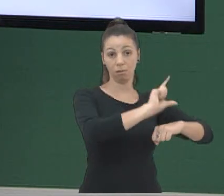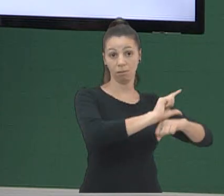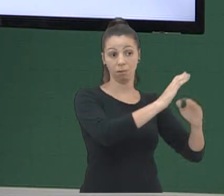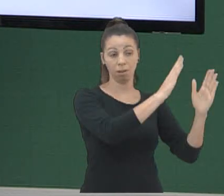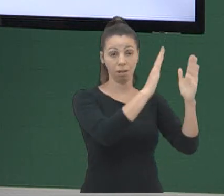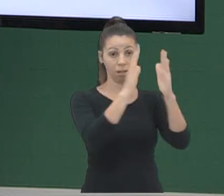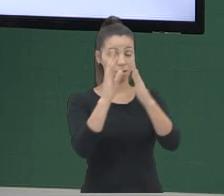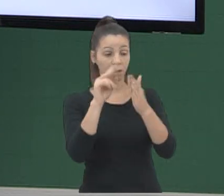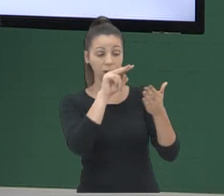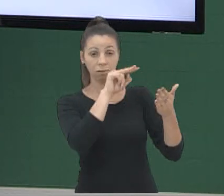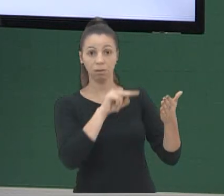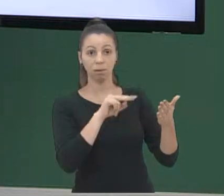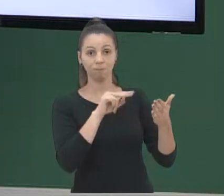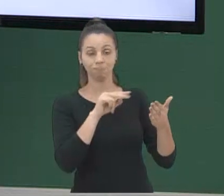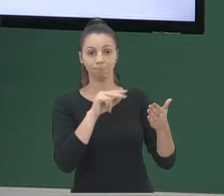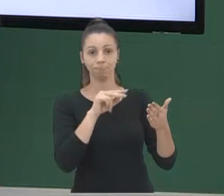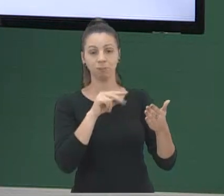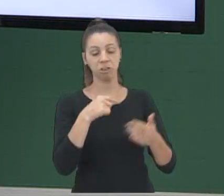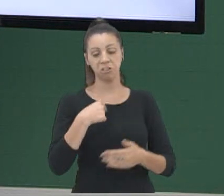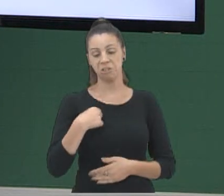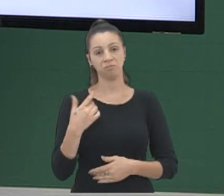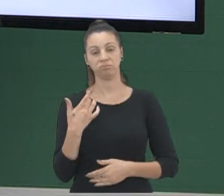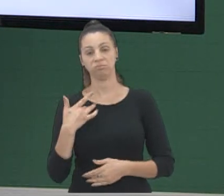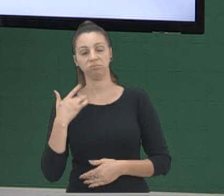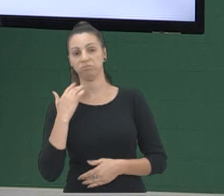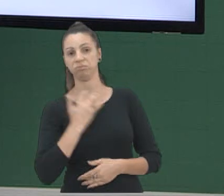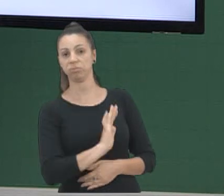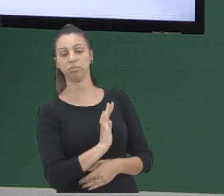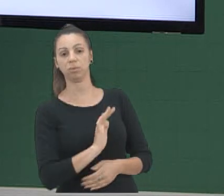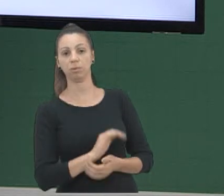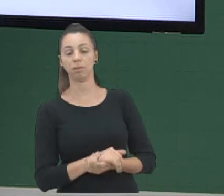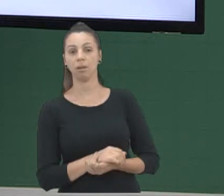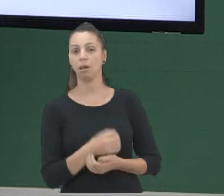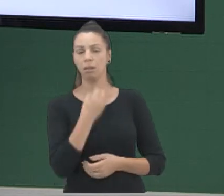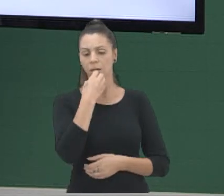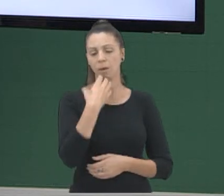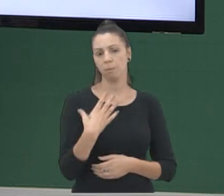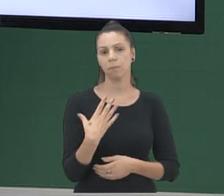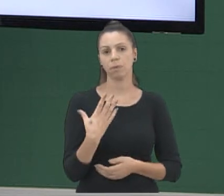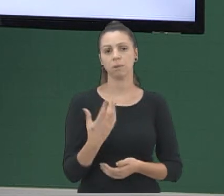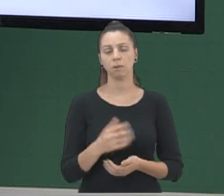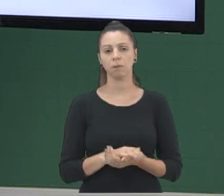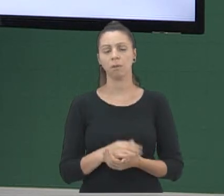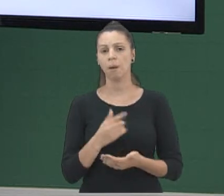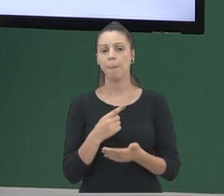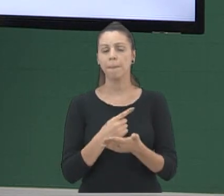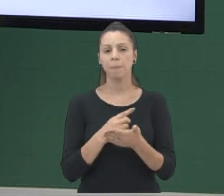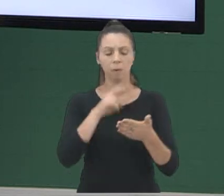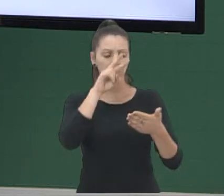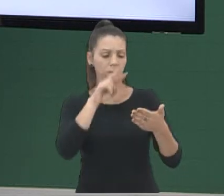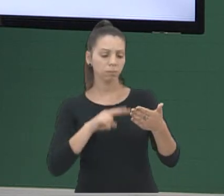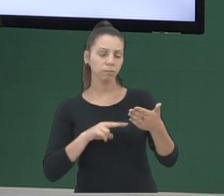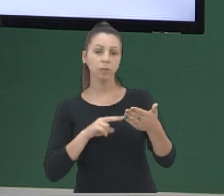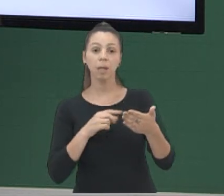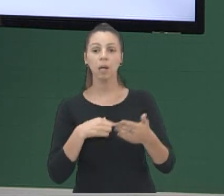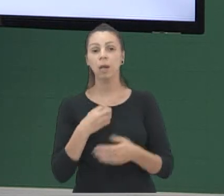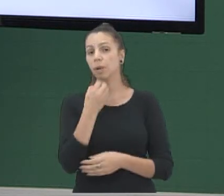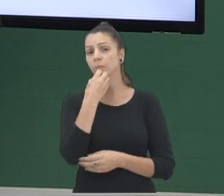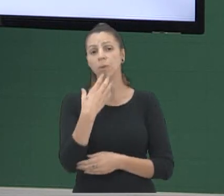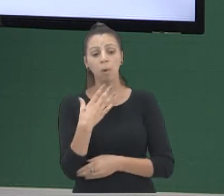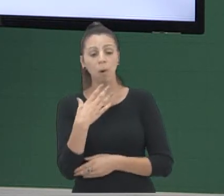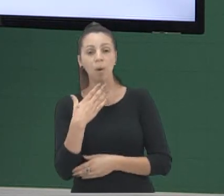livros para ela ler e eu não? Será que ela é tão boazinha como na primeira leitura que a gente faz, parece que ela é um